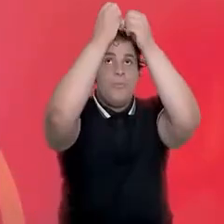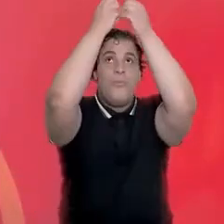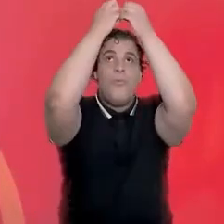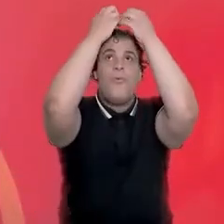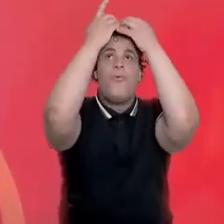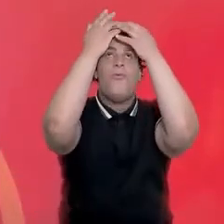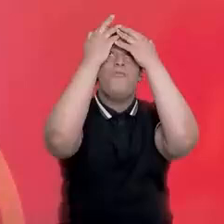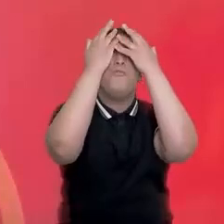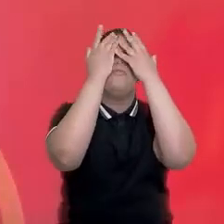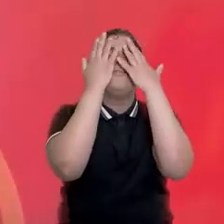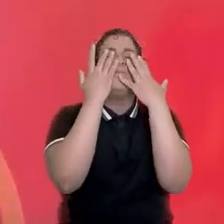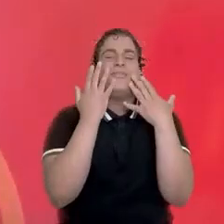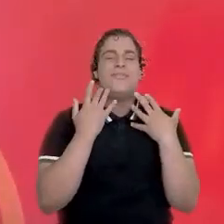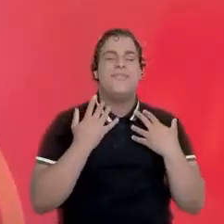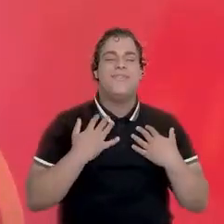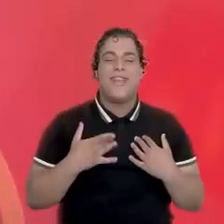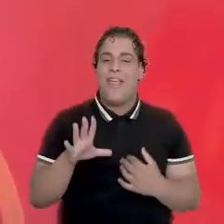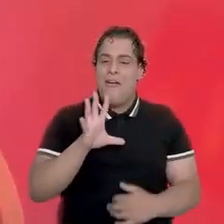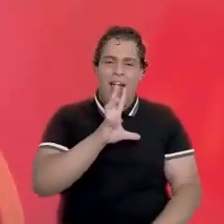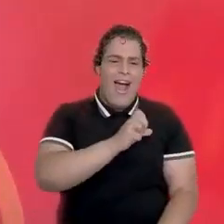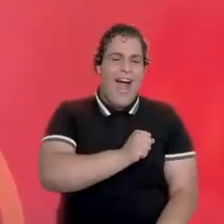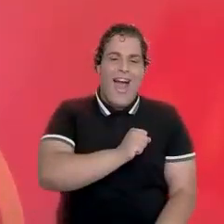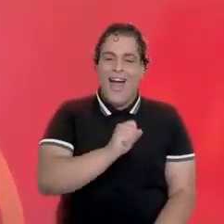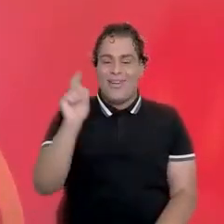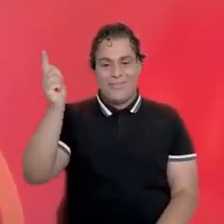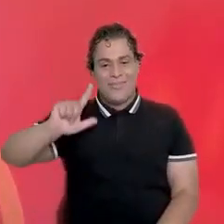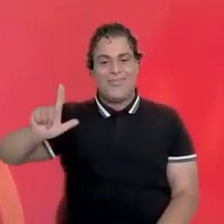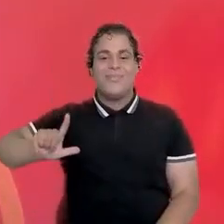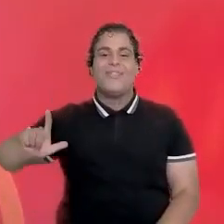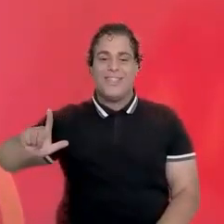sangue. E eu adoro literatura.